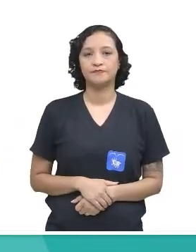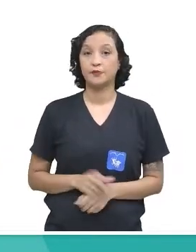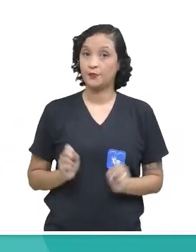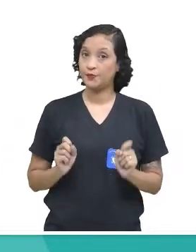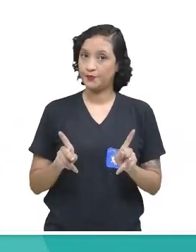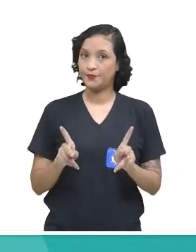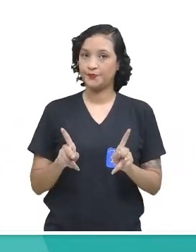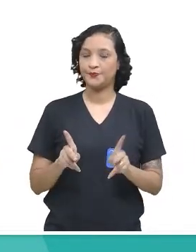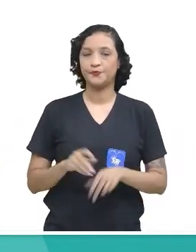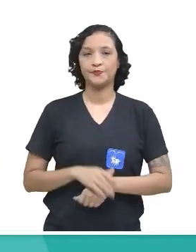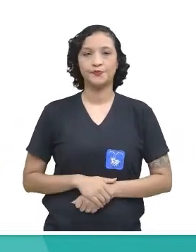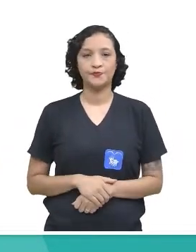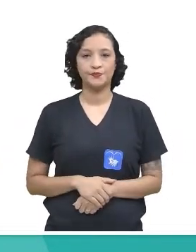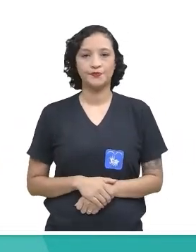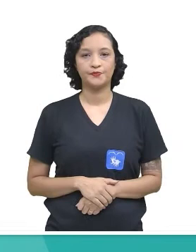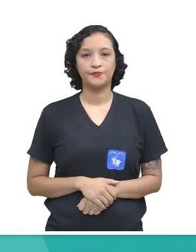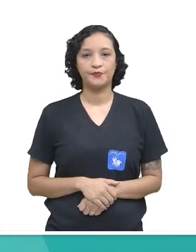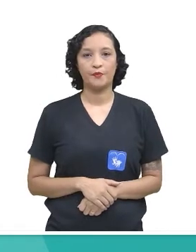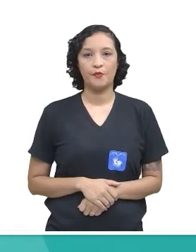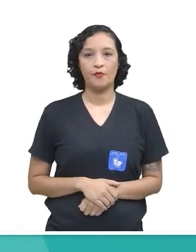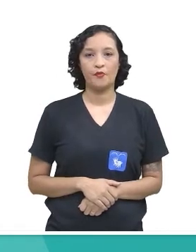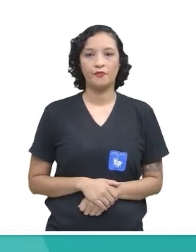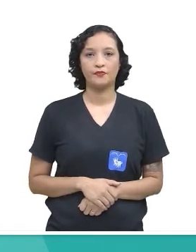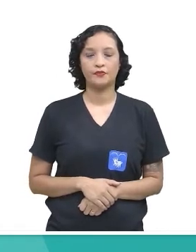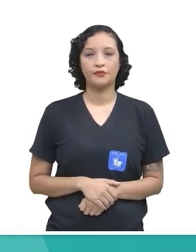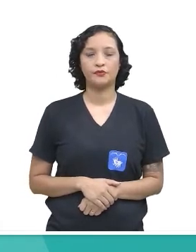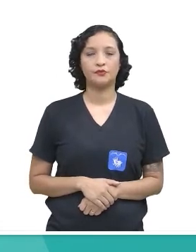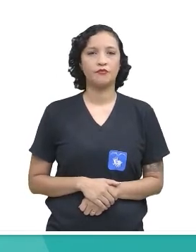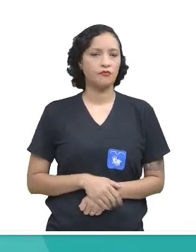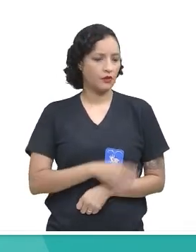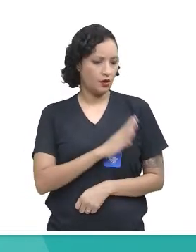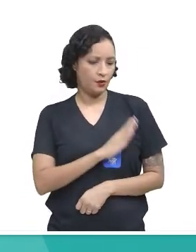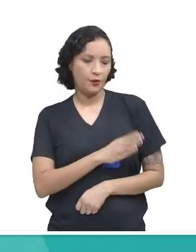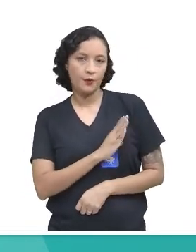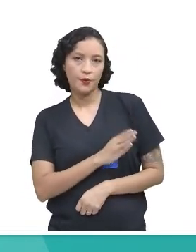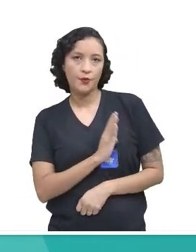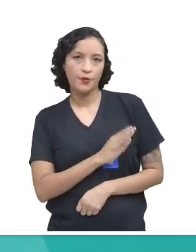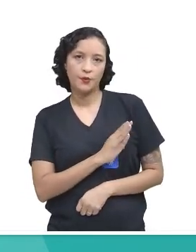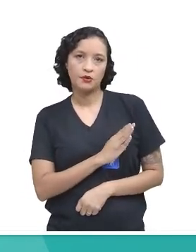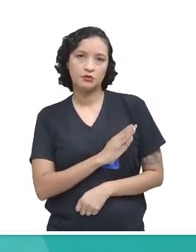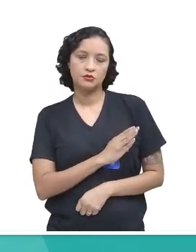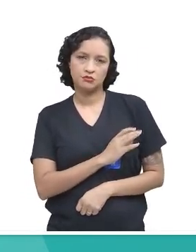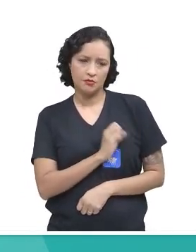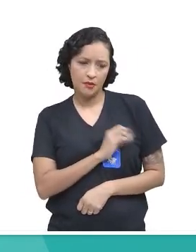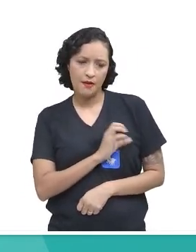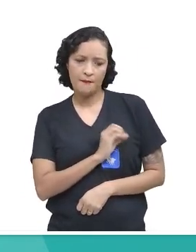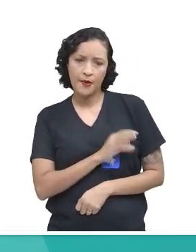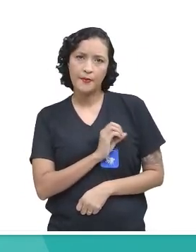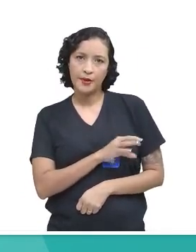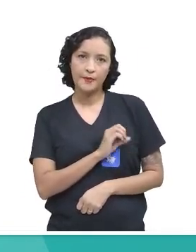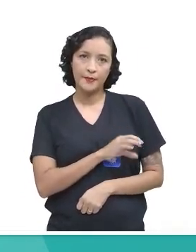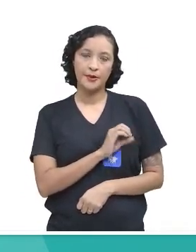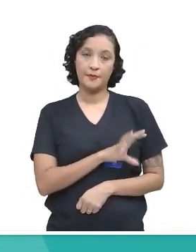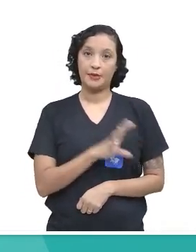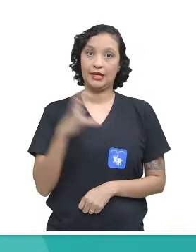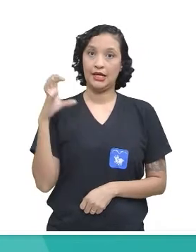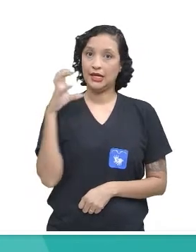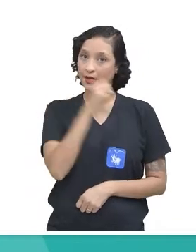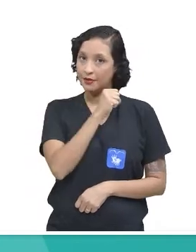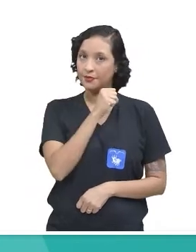bem. E como o nosso coração, ele acelera, como nós já falamos para vocês,